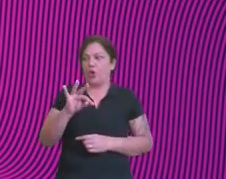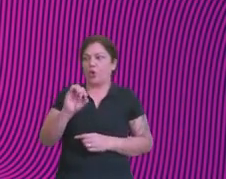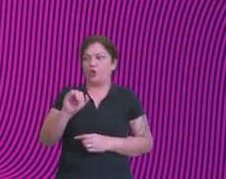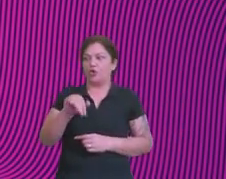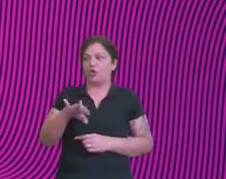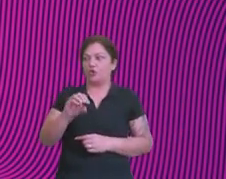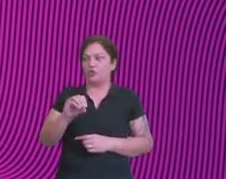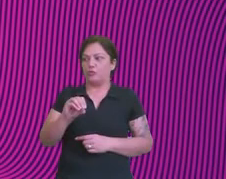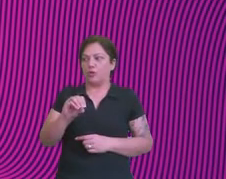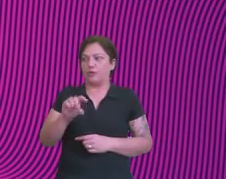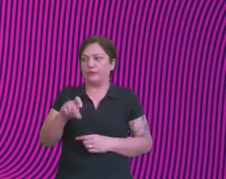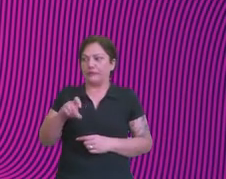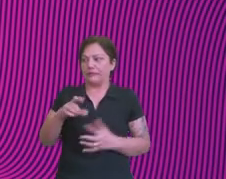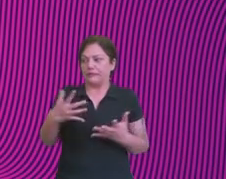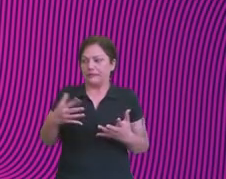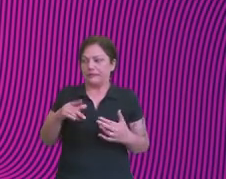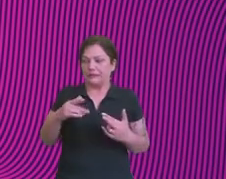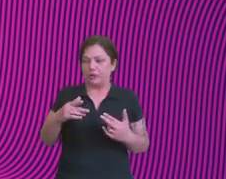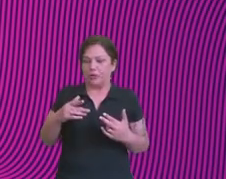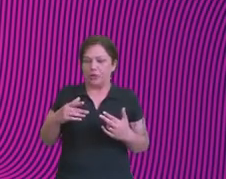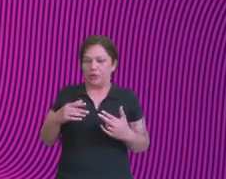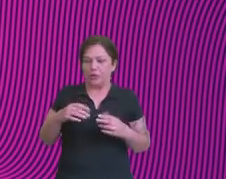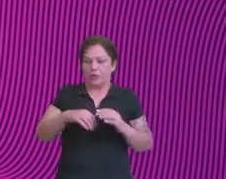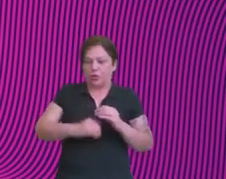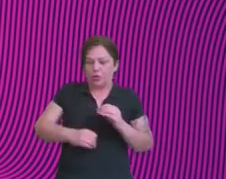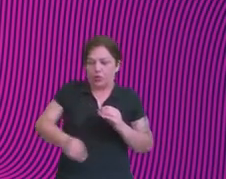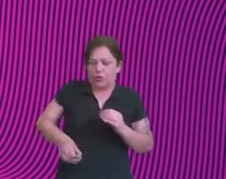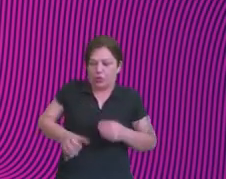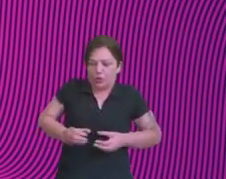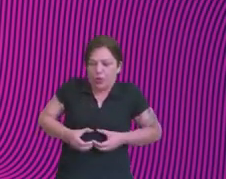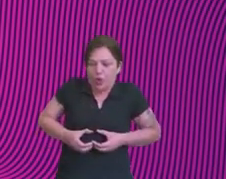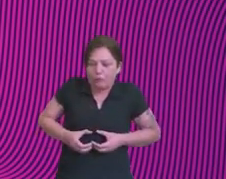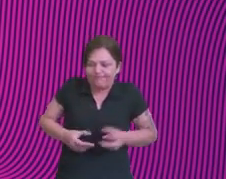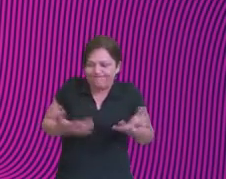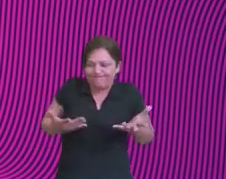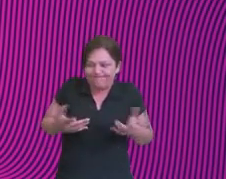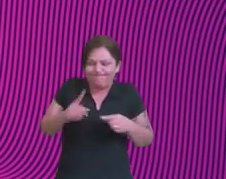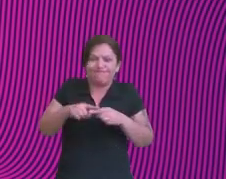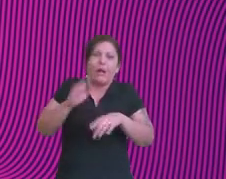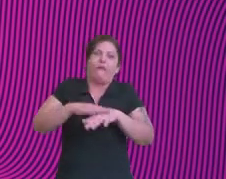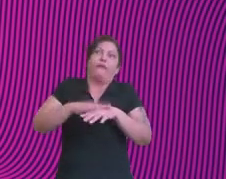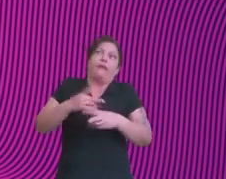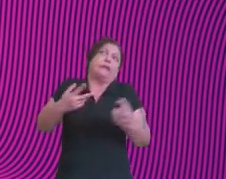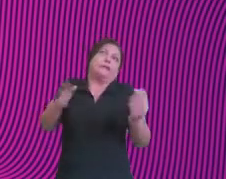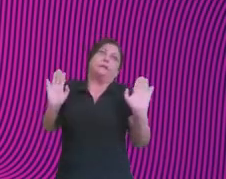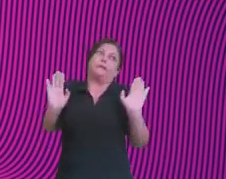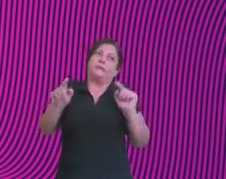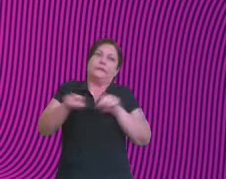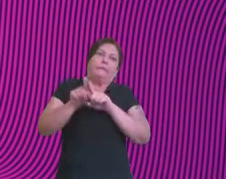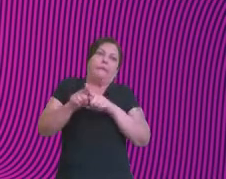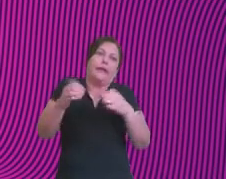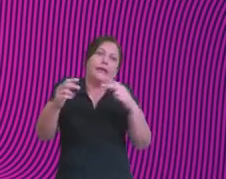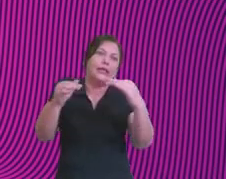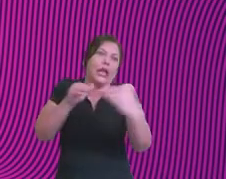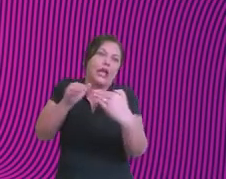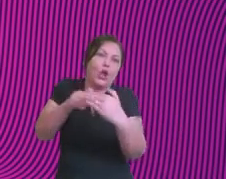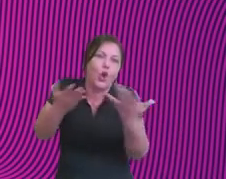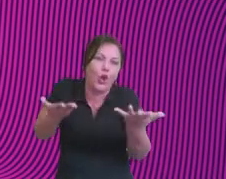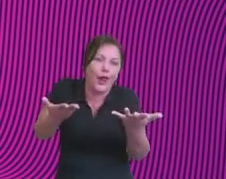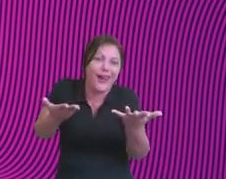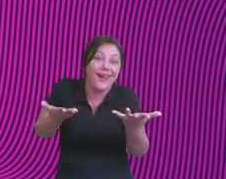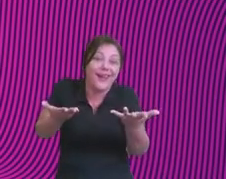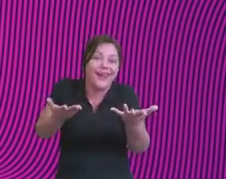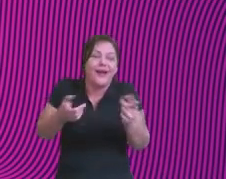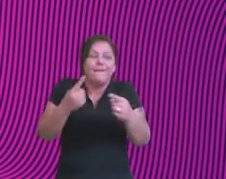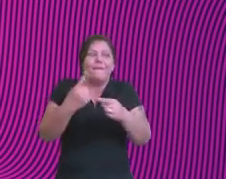evidência para isso em câncer gástrico, né? Mas eu faço também. Então, eu acho que assim, acaba